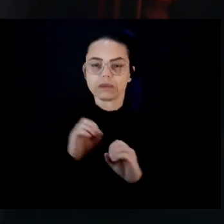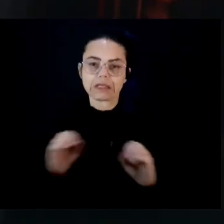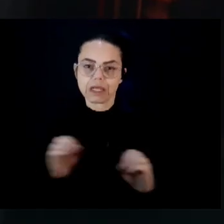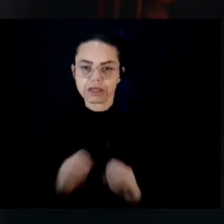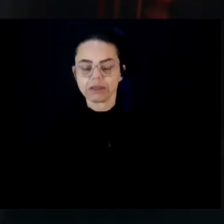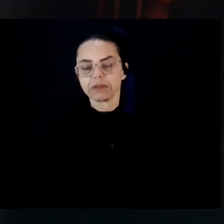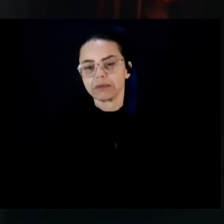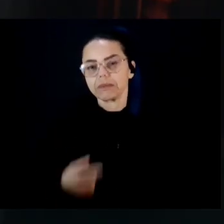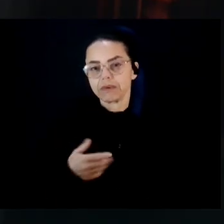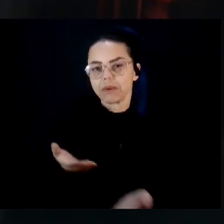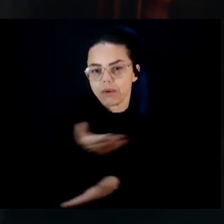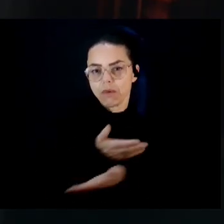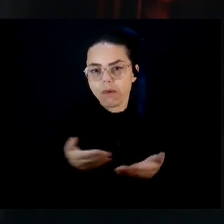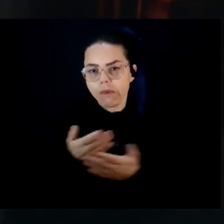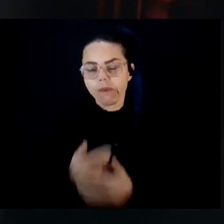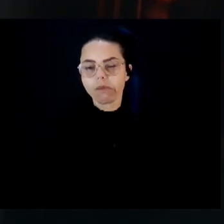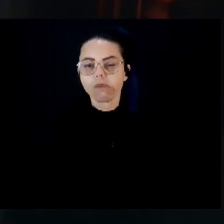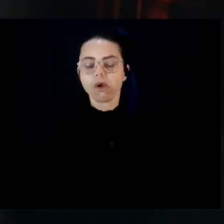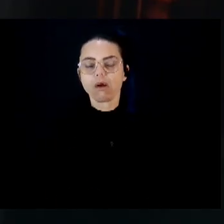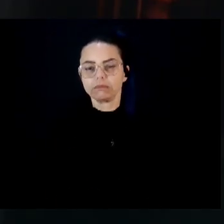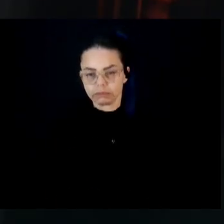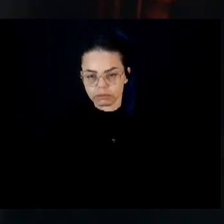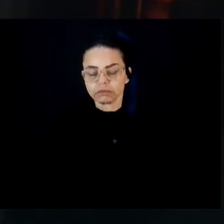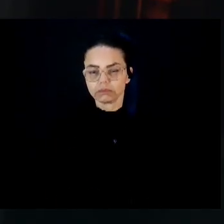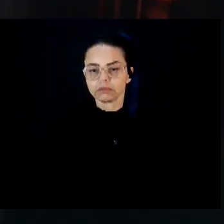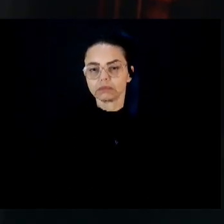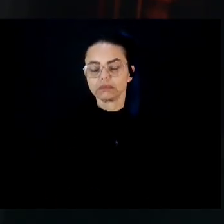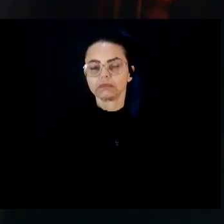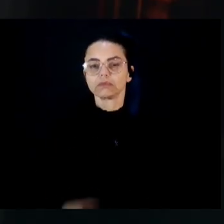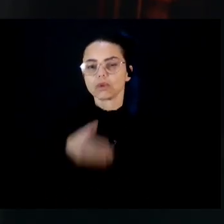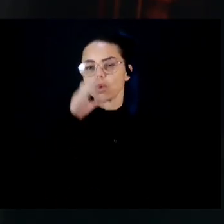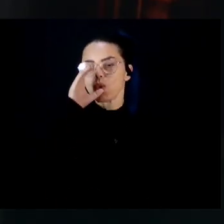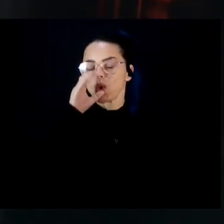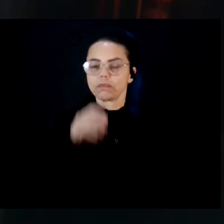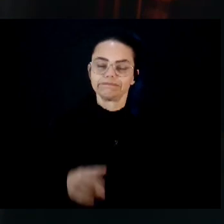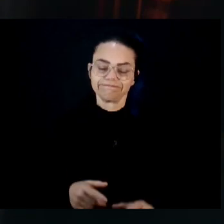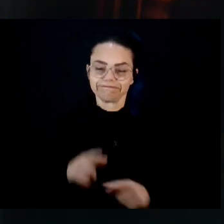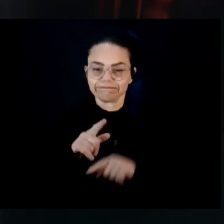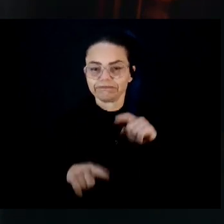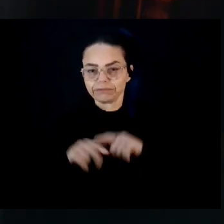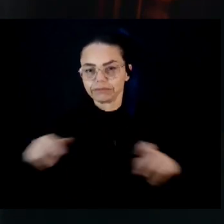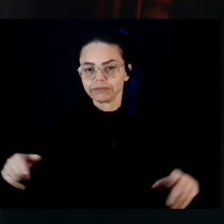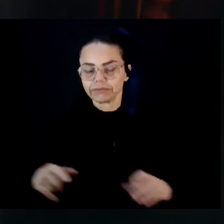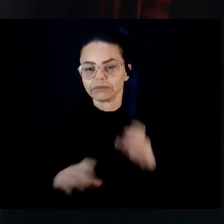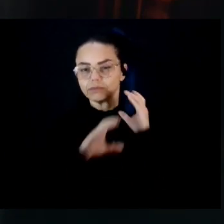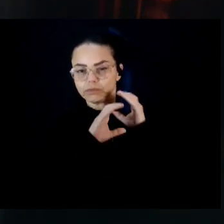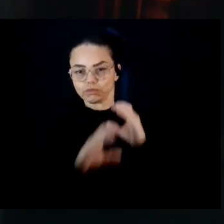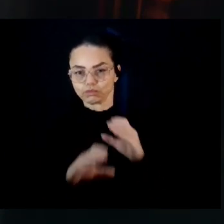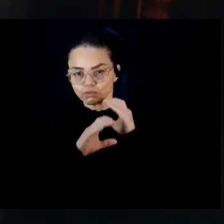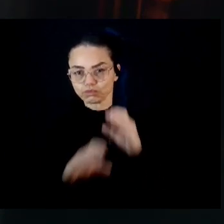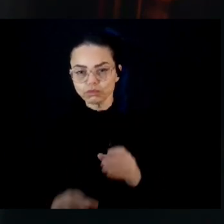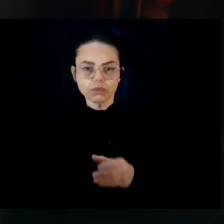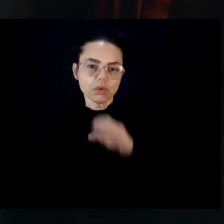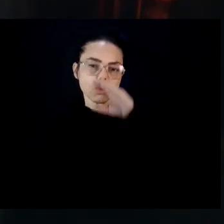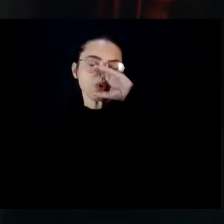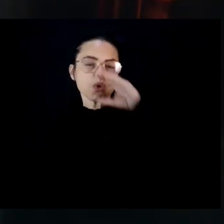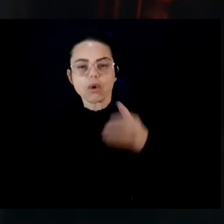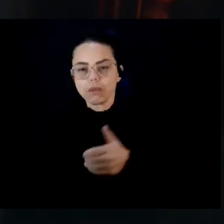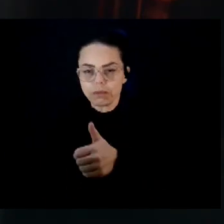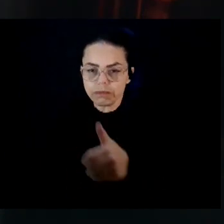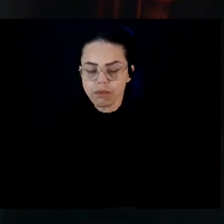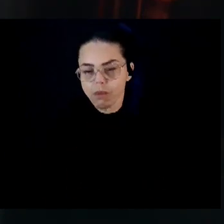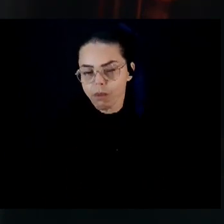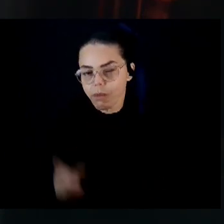a forma com que a gente ingere esses produtos, esses suplementos no nosso dia a dia. Combinado? WhatsApp na tela para